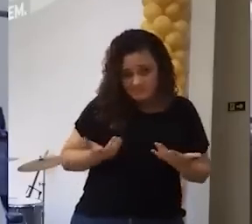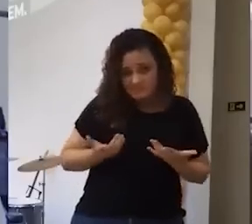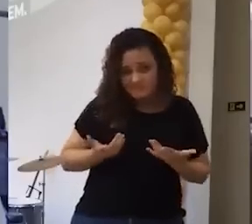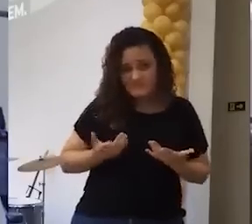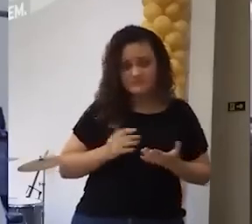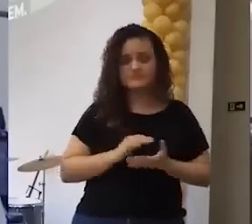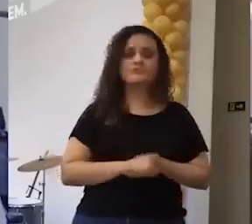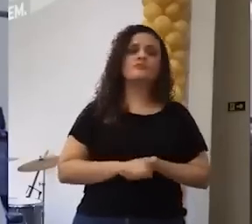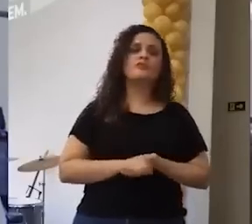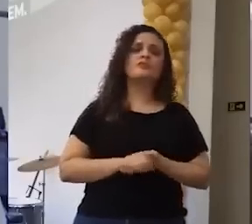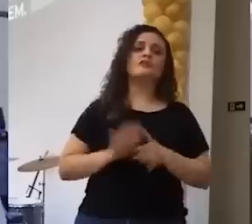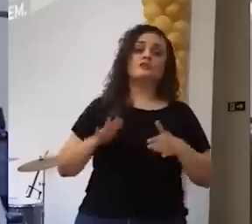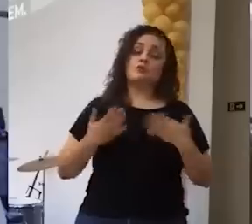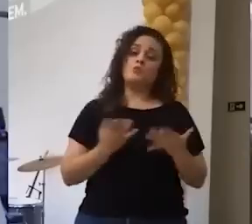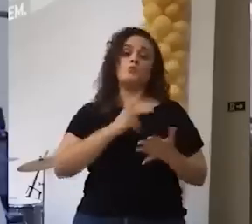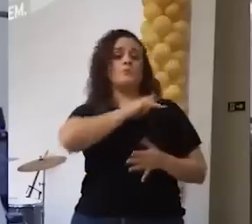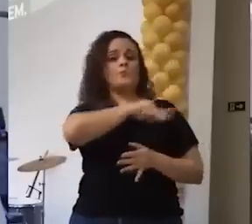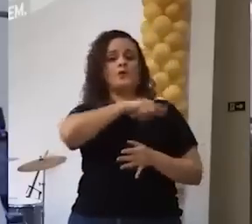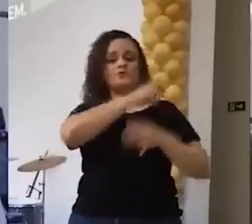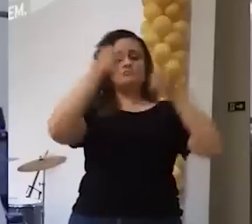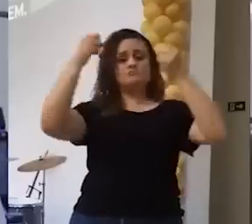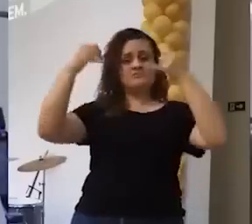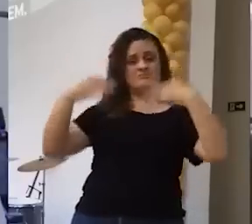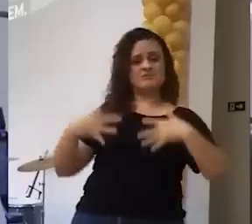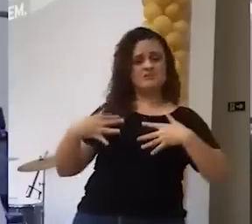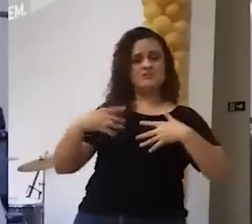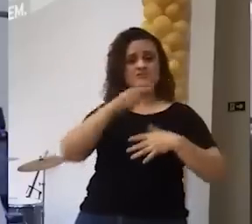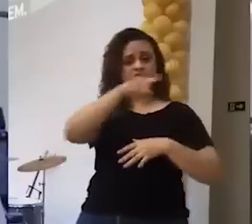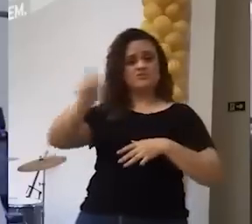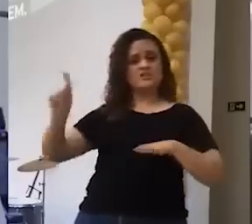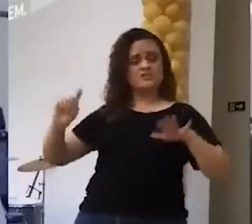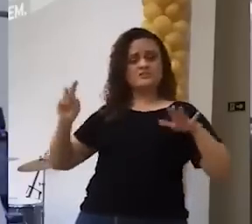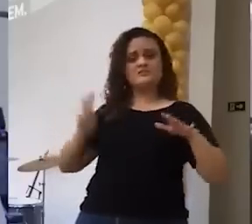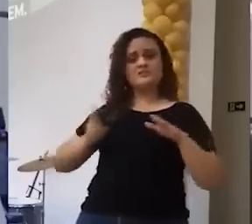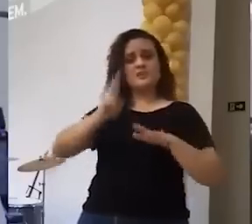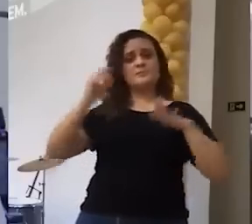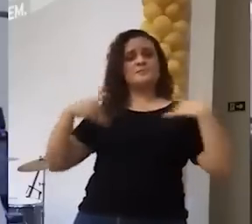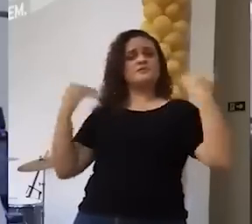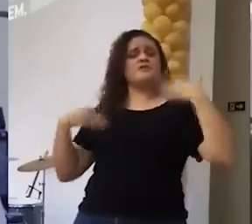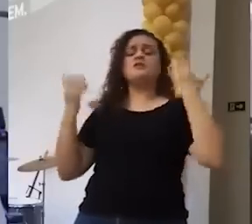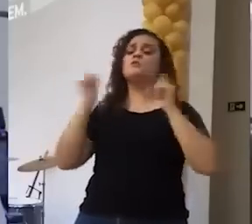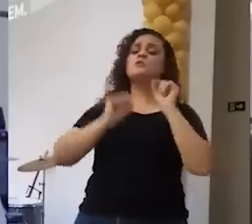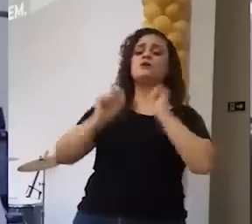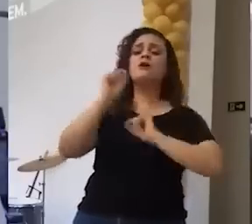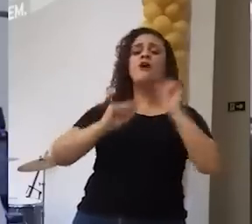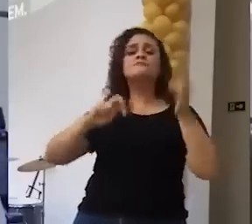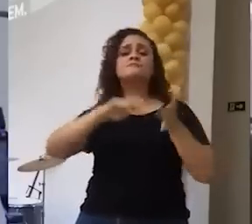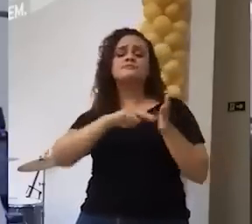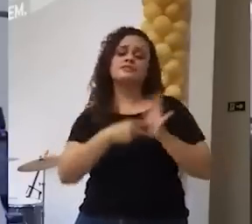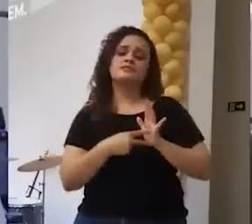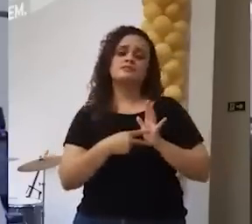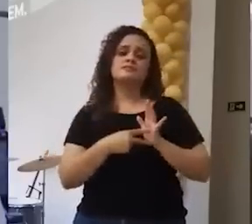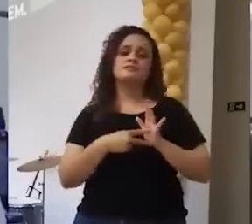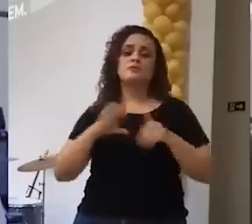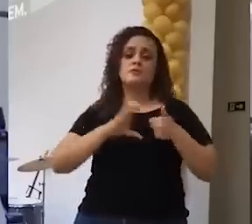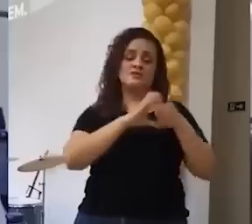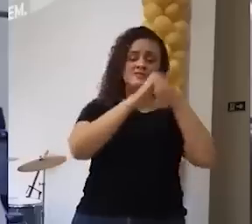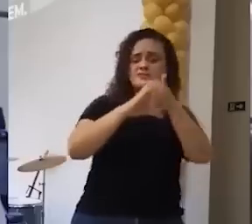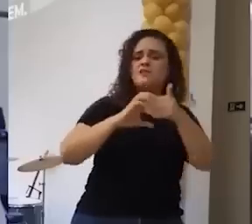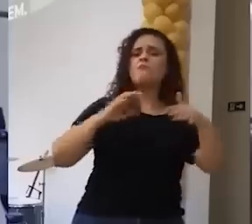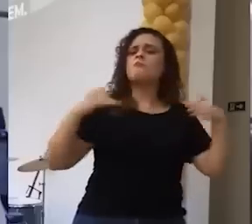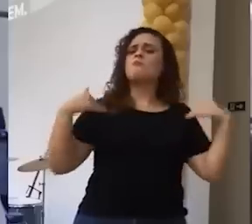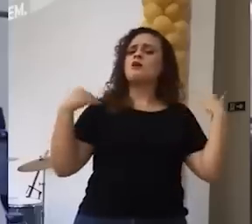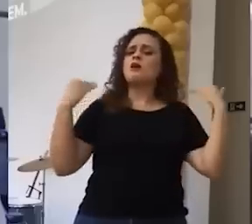Então, quando Paulo diz alegrai-vos sempre, o que ele está querendo dizer? Que a alegria do cristão não depende de circunstância.